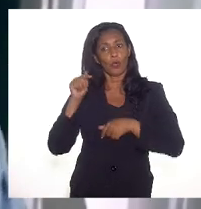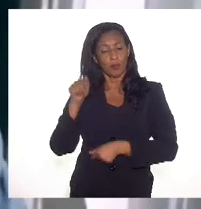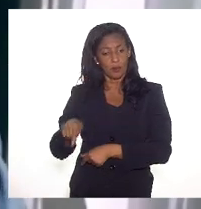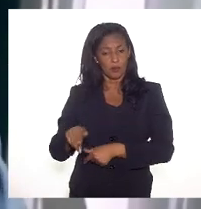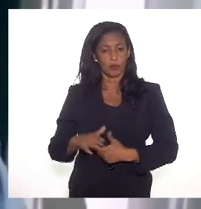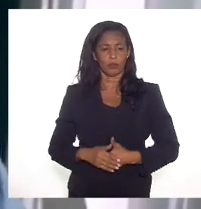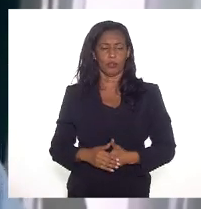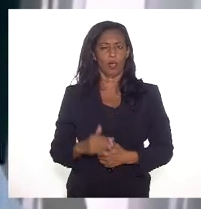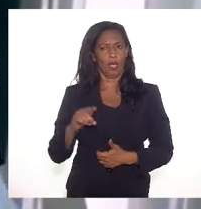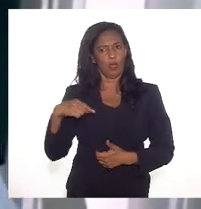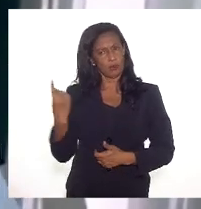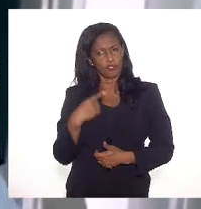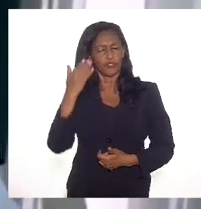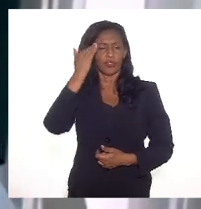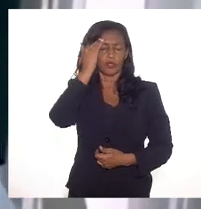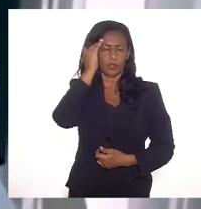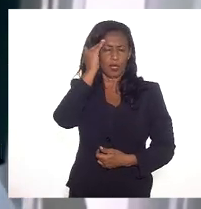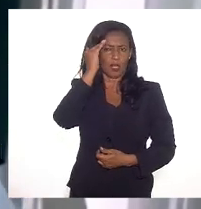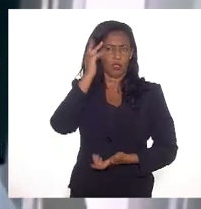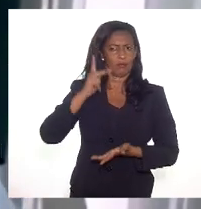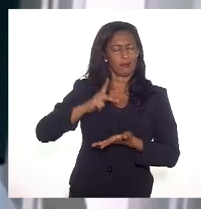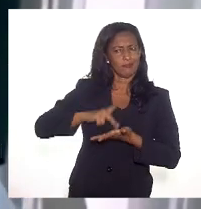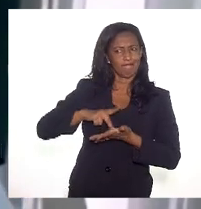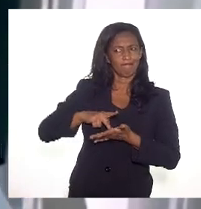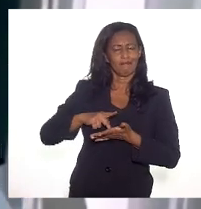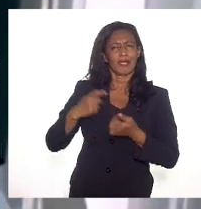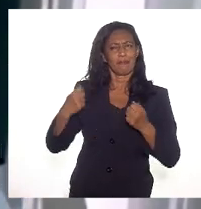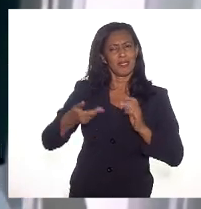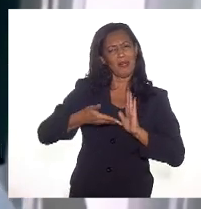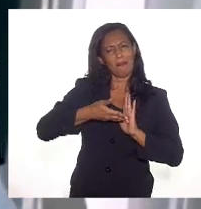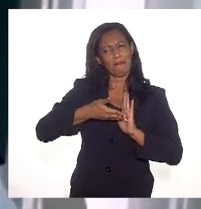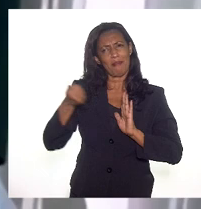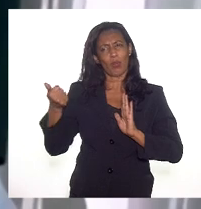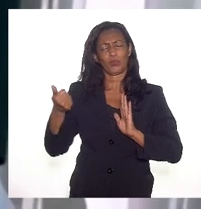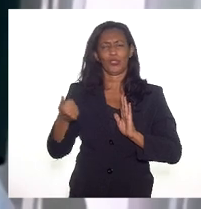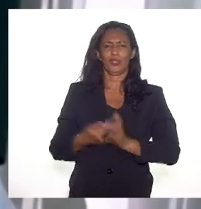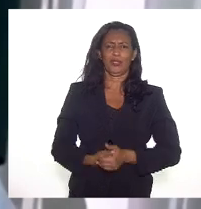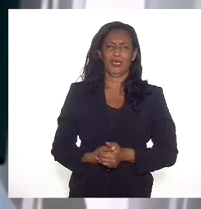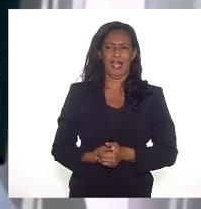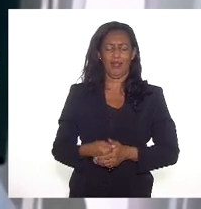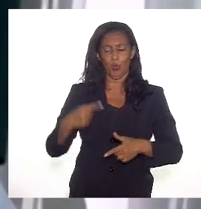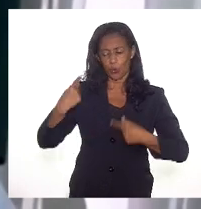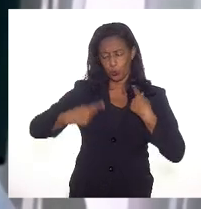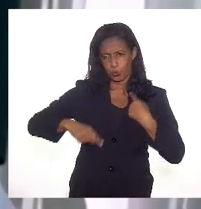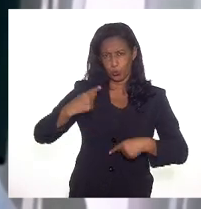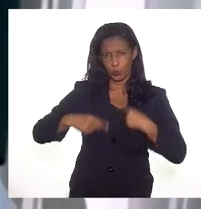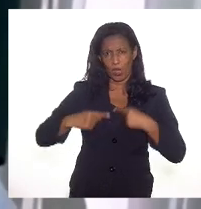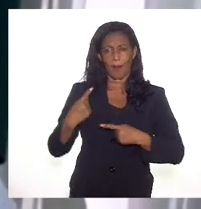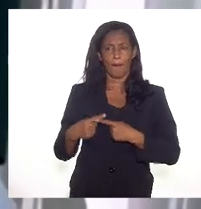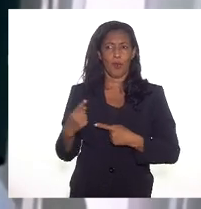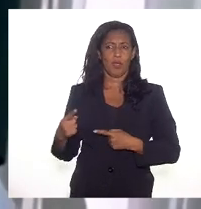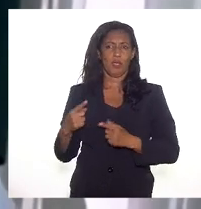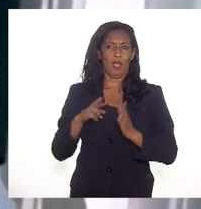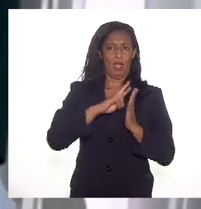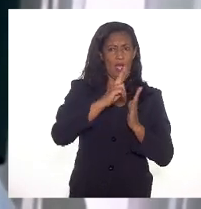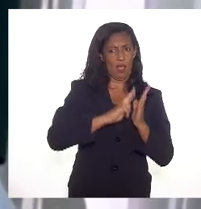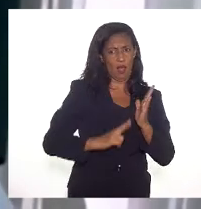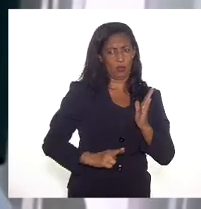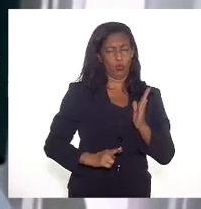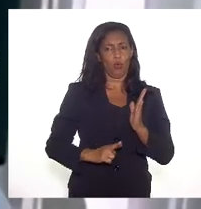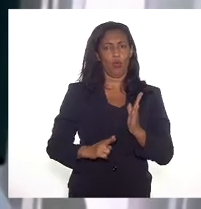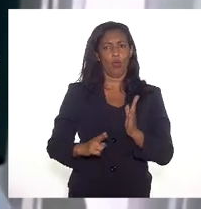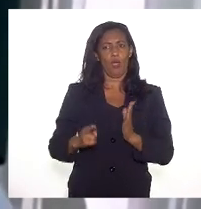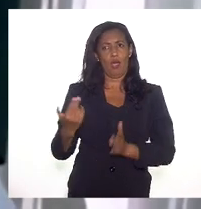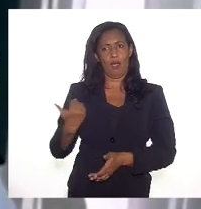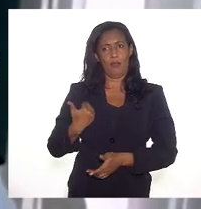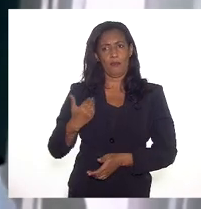Por conta disso, a gente até entende, mas realmente merece sair de pauta, discutir, porque as supressões feitas pelo relator, nosso querido colega Rodrigo